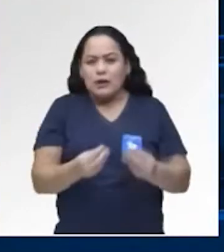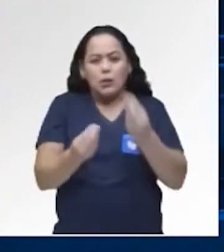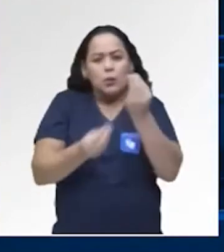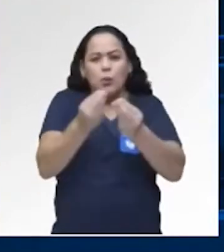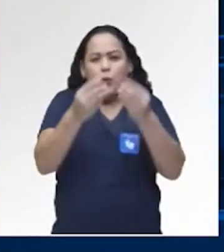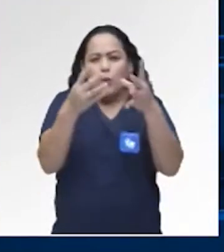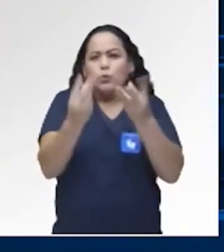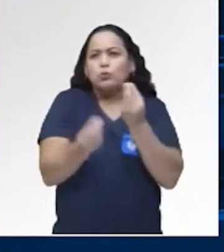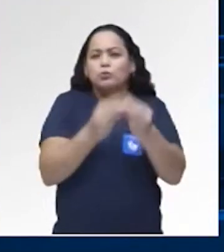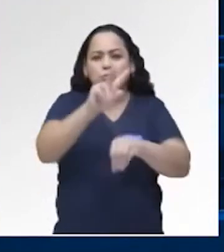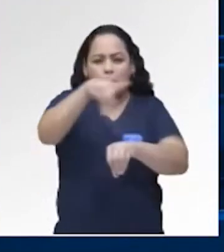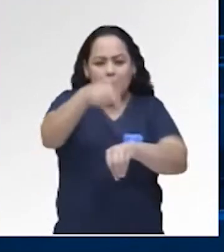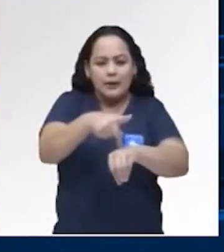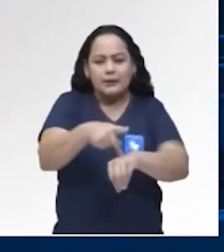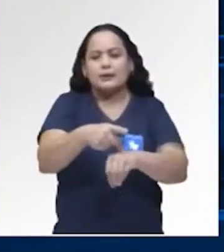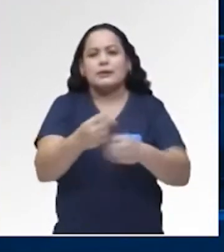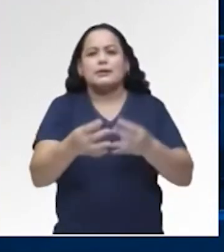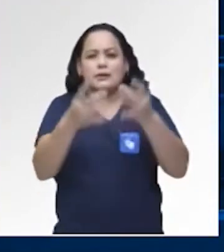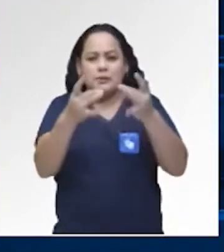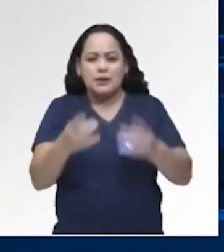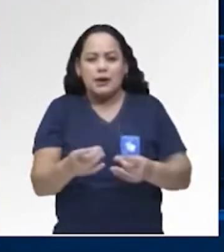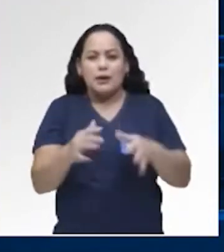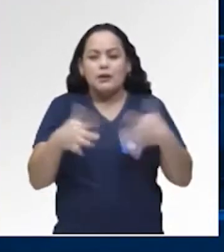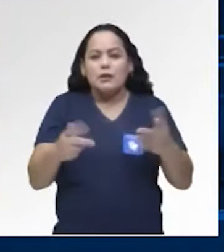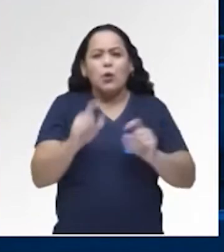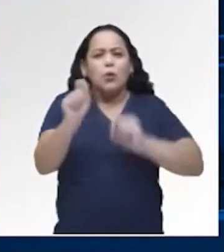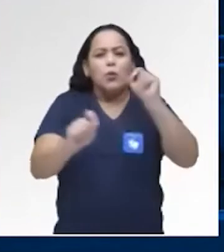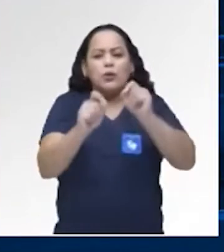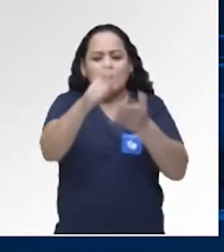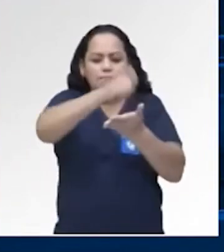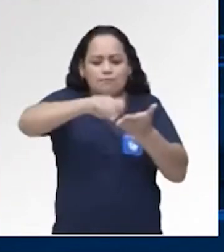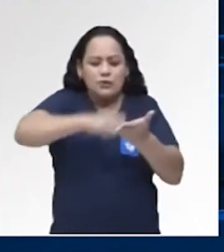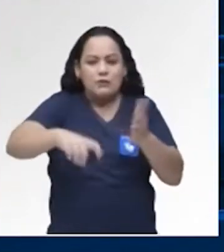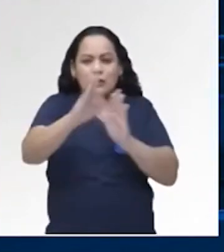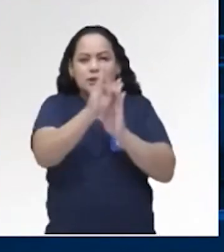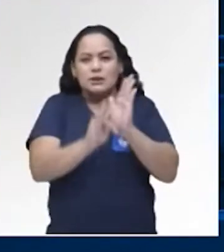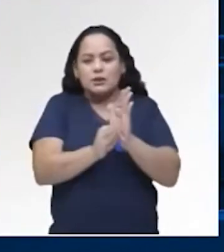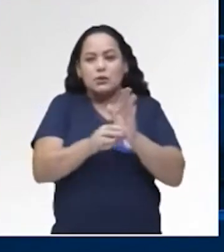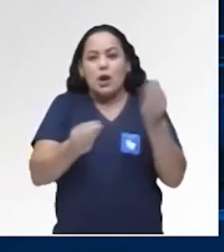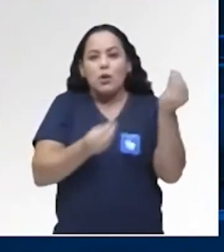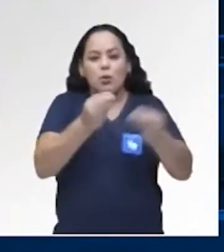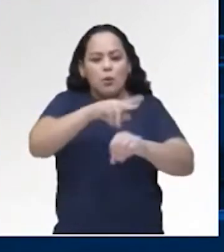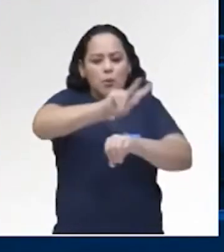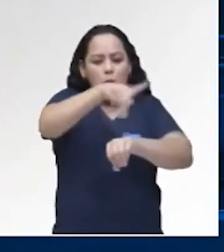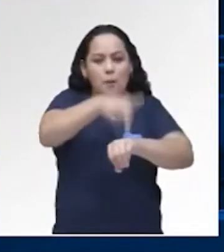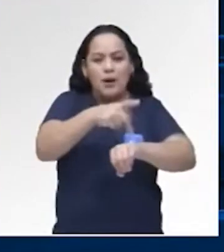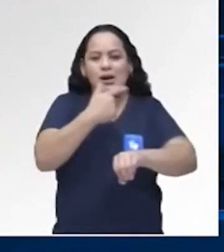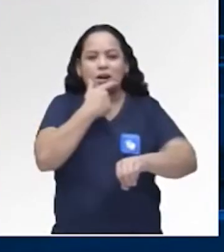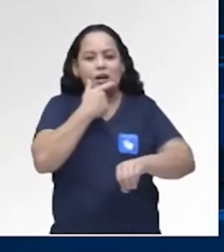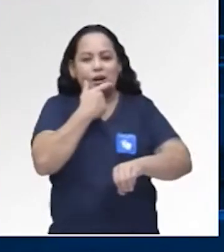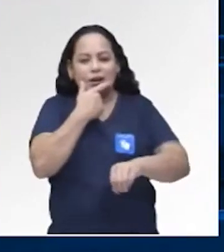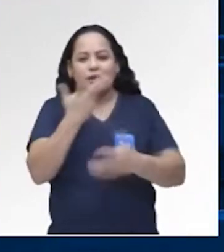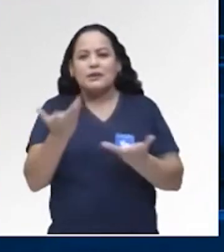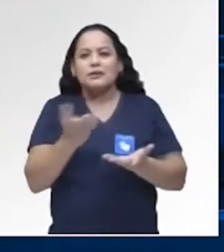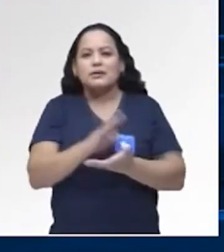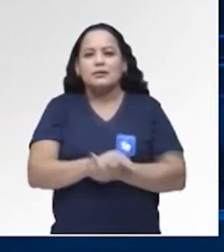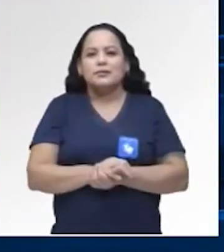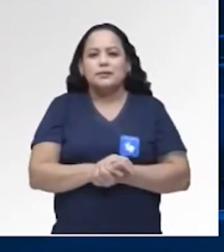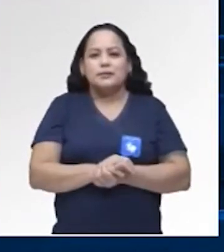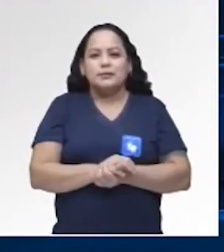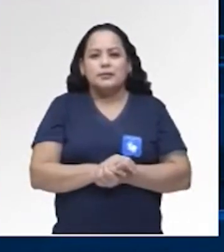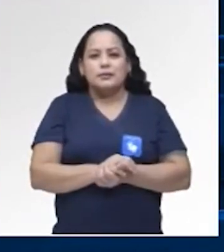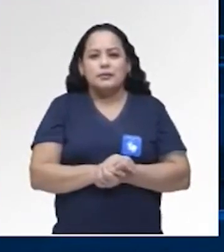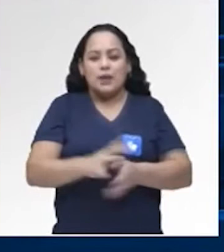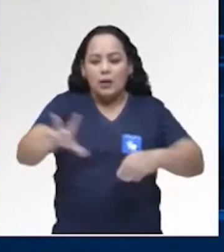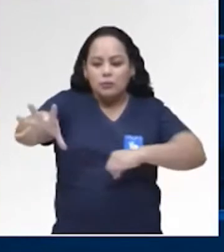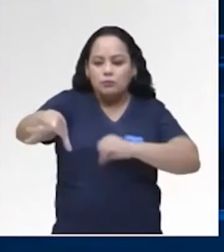country of the United Kingdom. Então, o que está escrito aqui? Que a Inglaterra, né, é um país que faz parte,